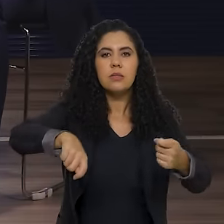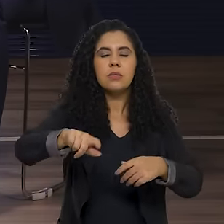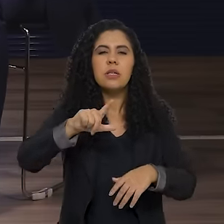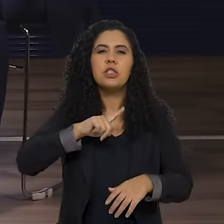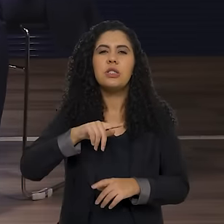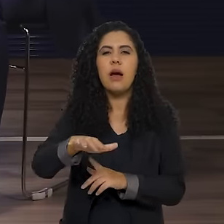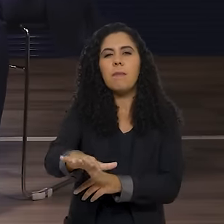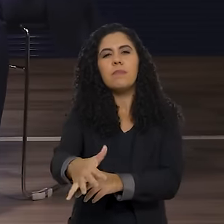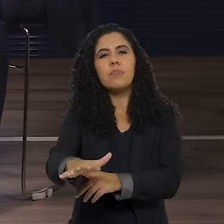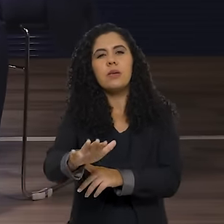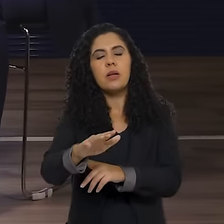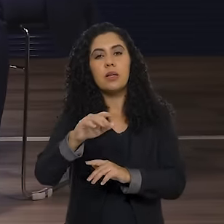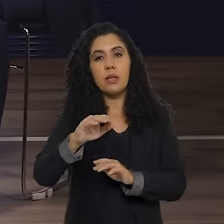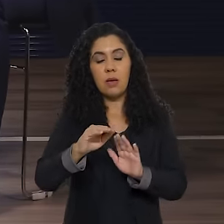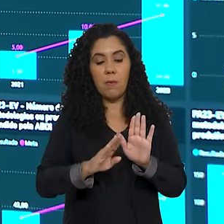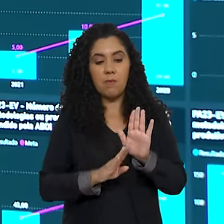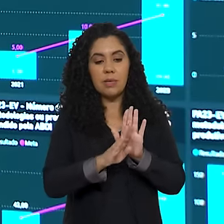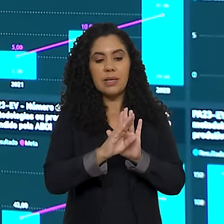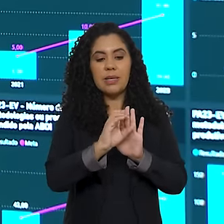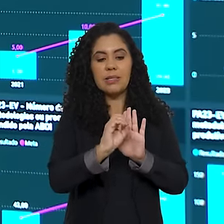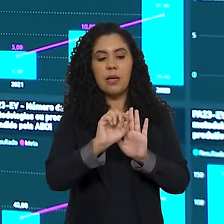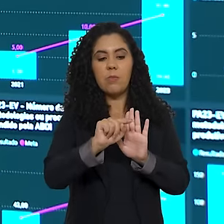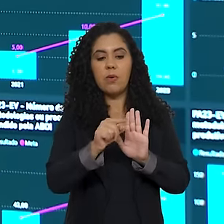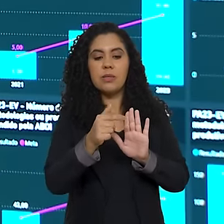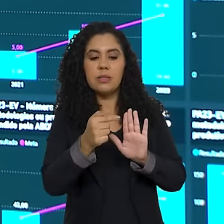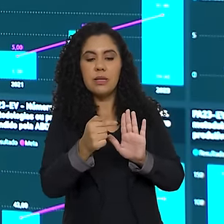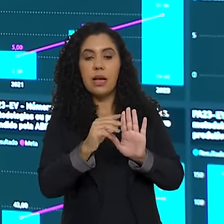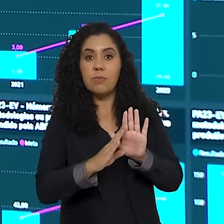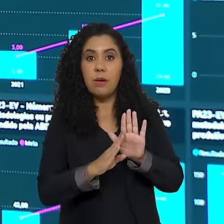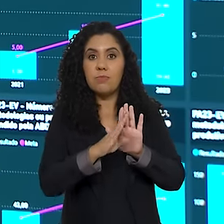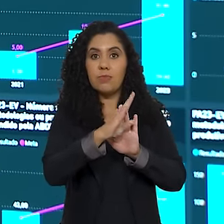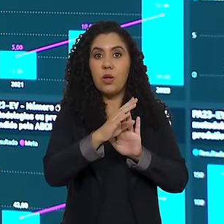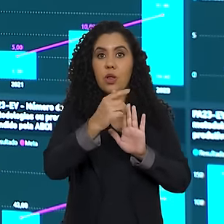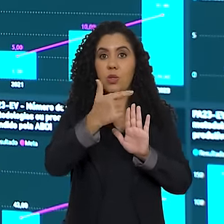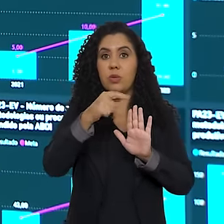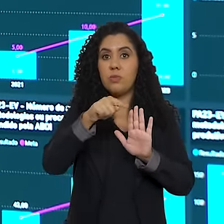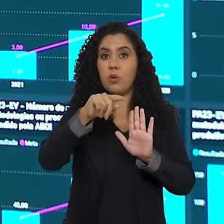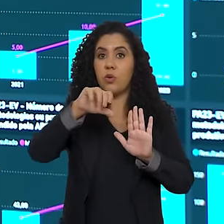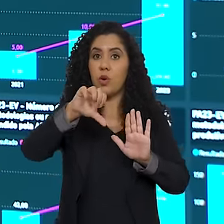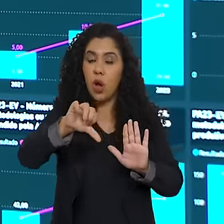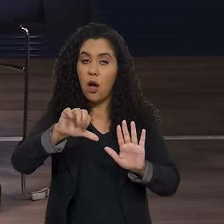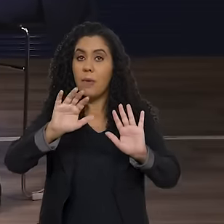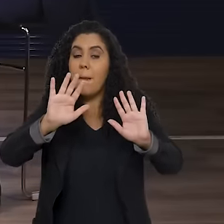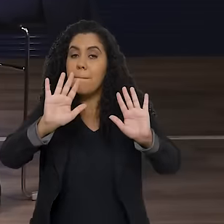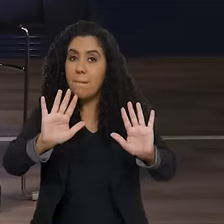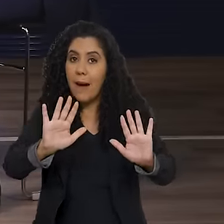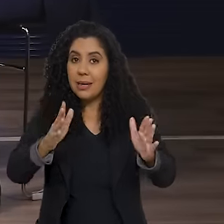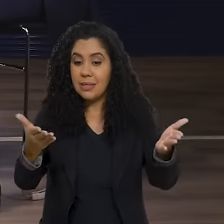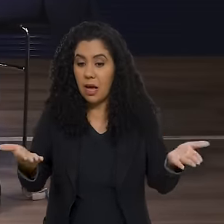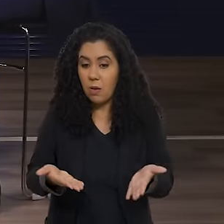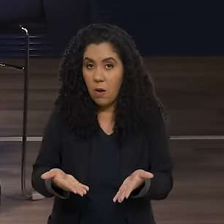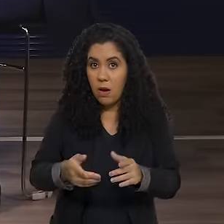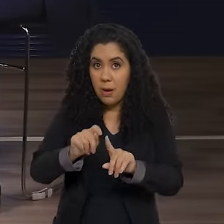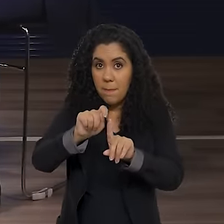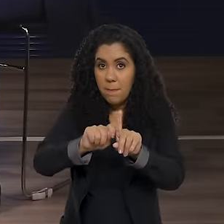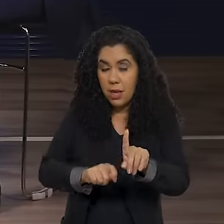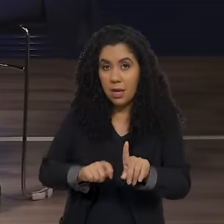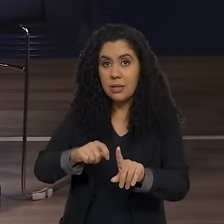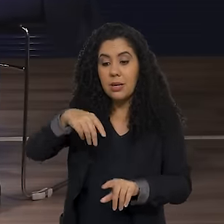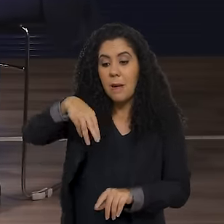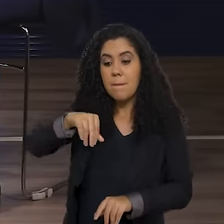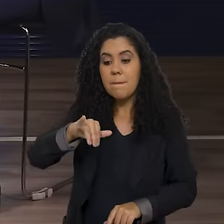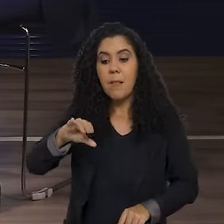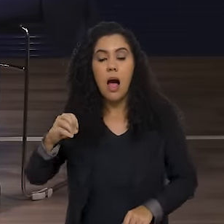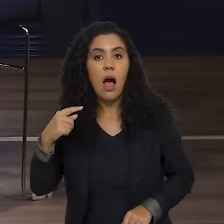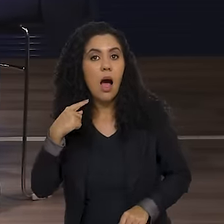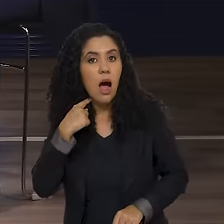crescer 0,7 apenas. E a gente fechou o ano crescendo 2,9. A gente está em maio ainda. E